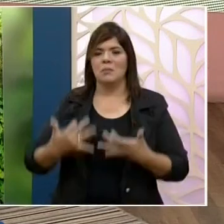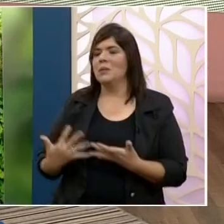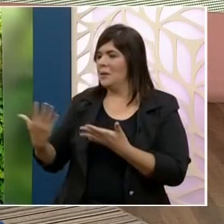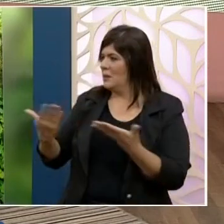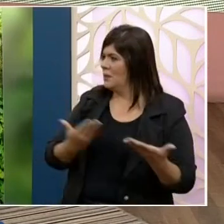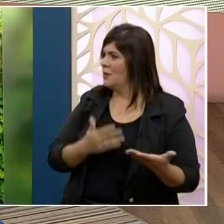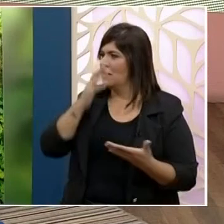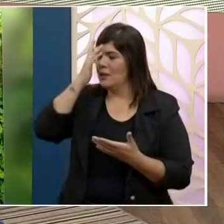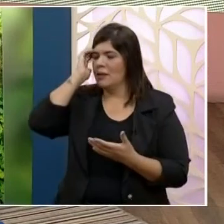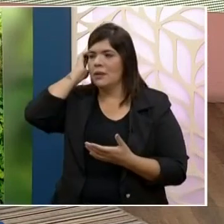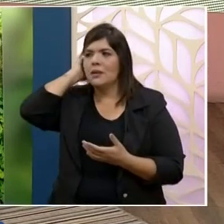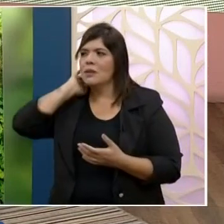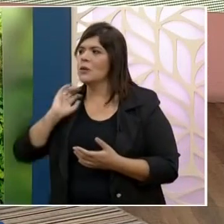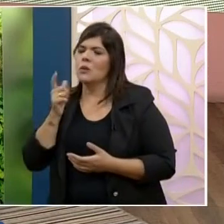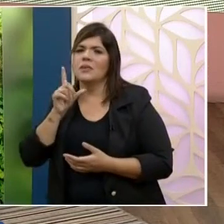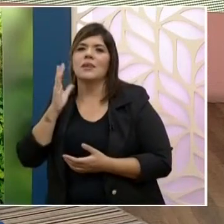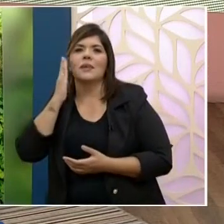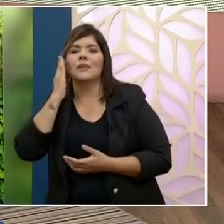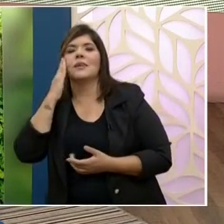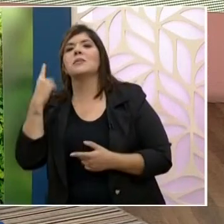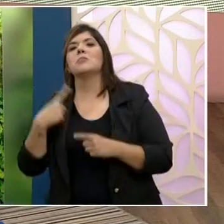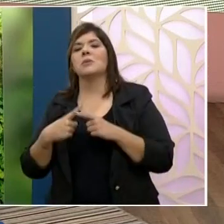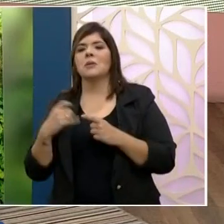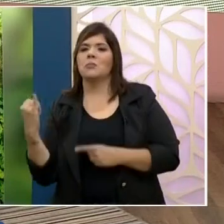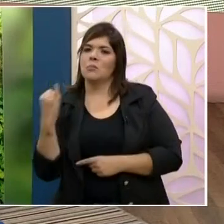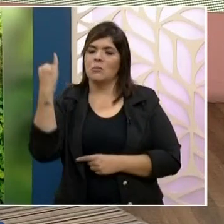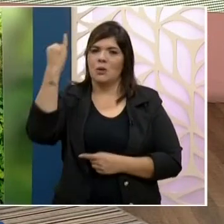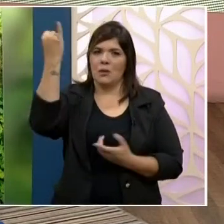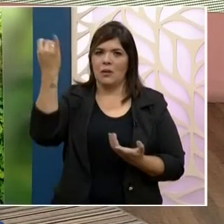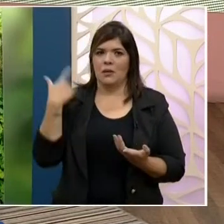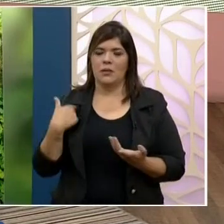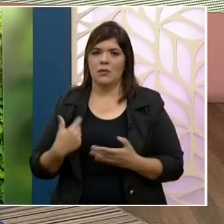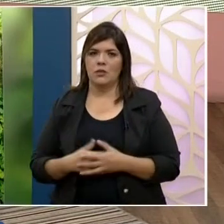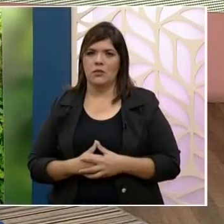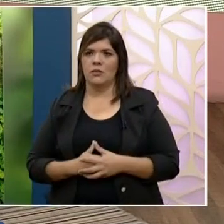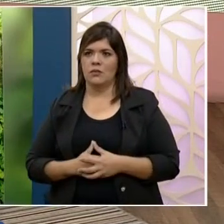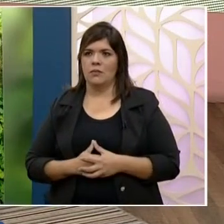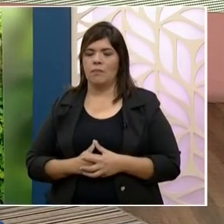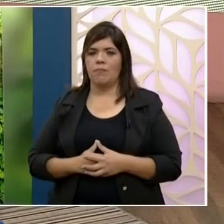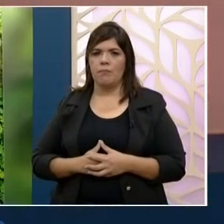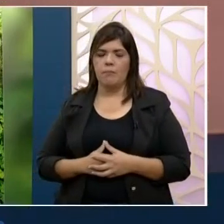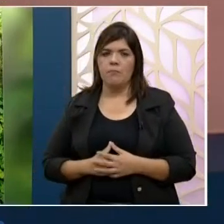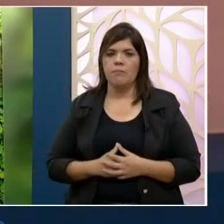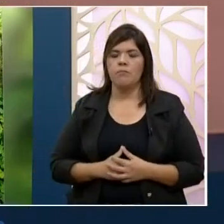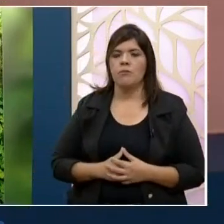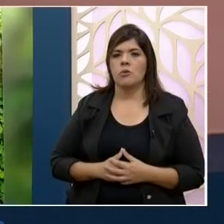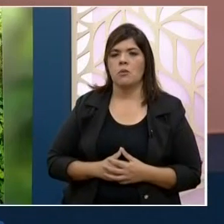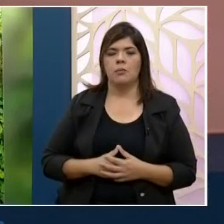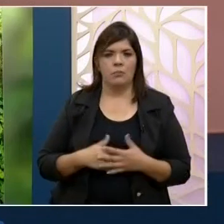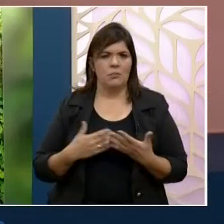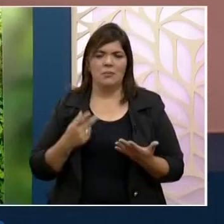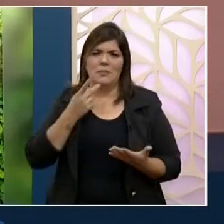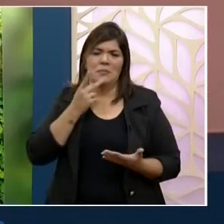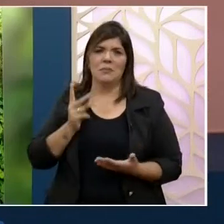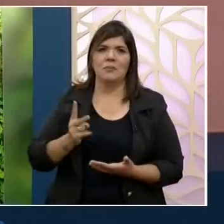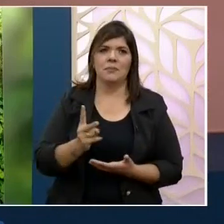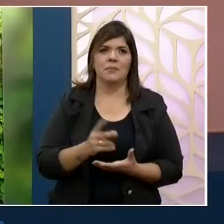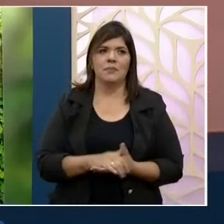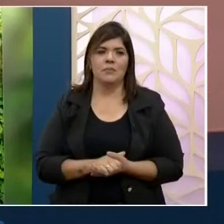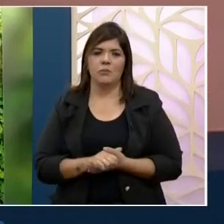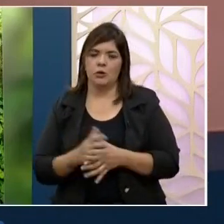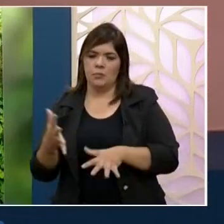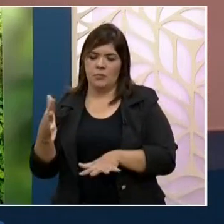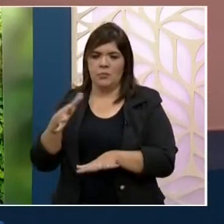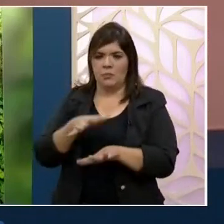pessoas, para que, sim, as pessoas consigam entender a importância da gente não desviar muito o foco, exatamente, né? Exatamente. É o que eu sempre falo,